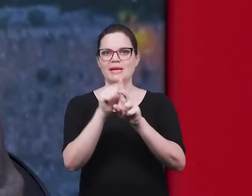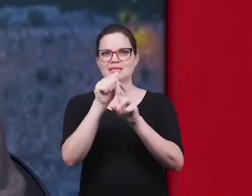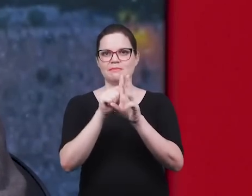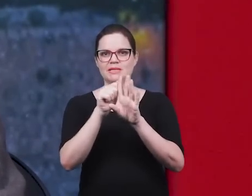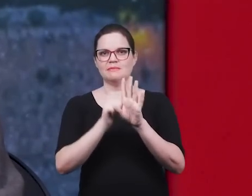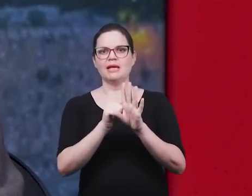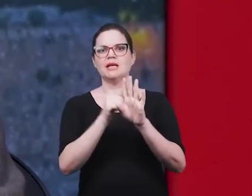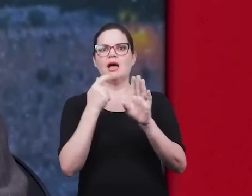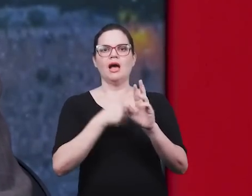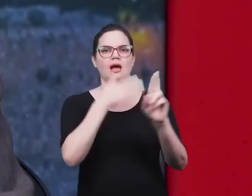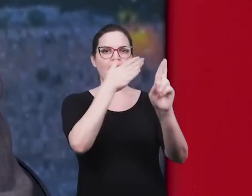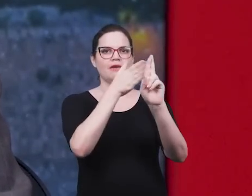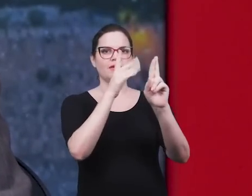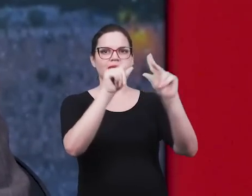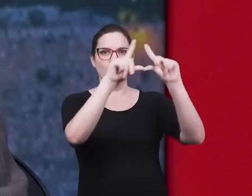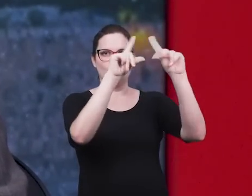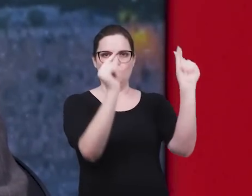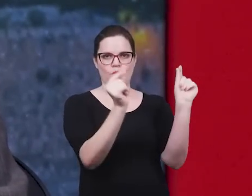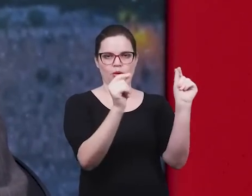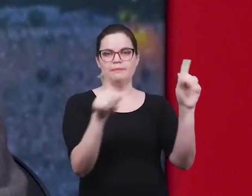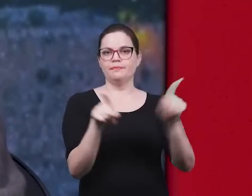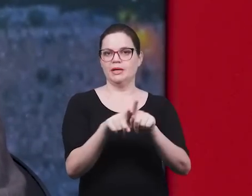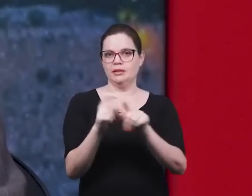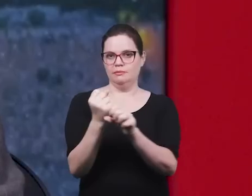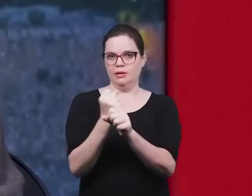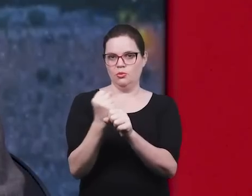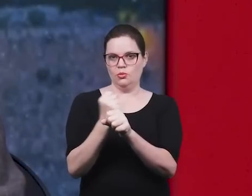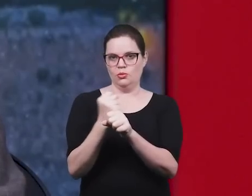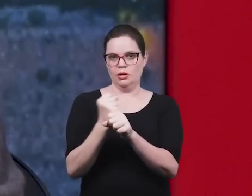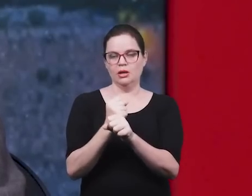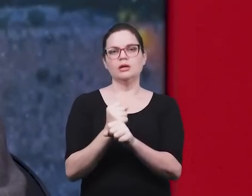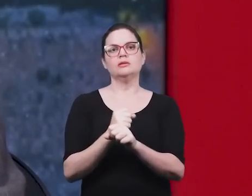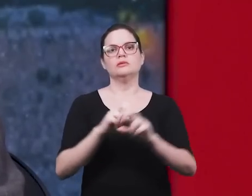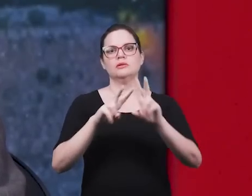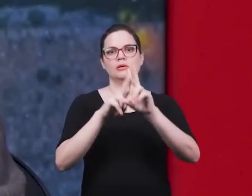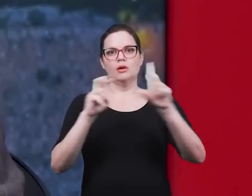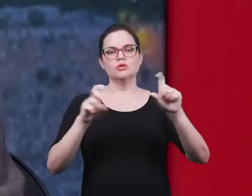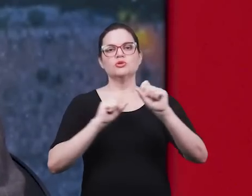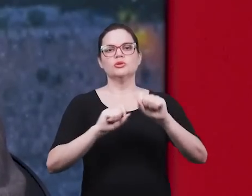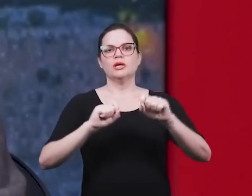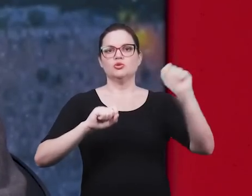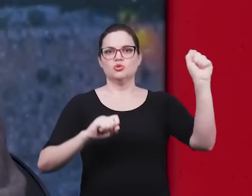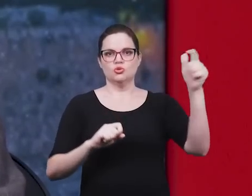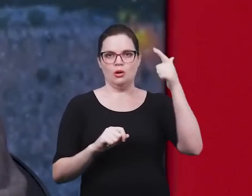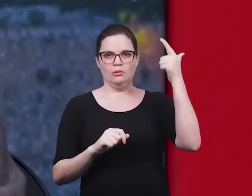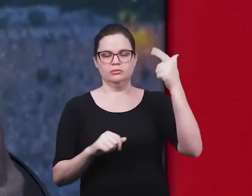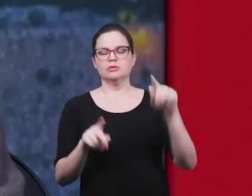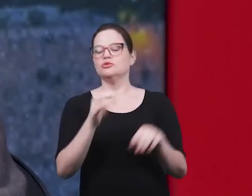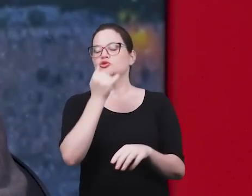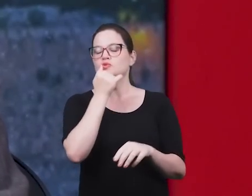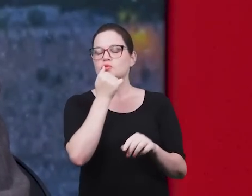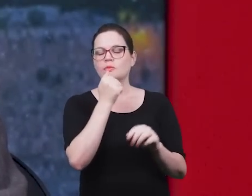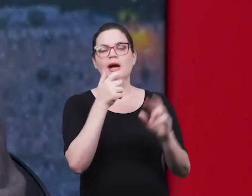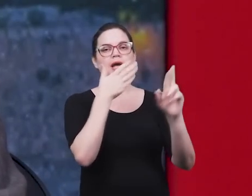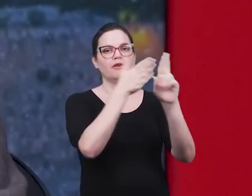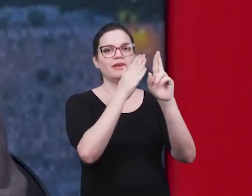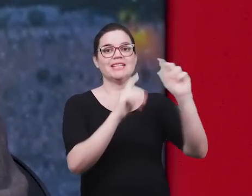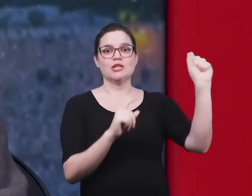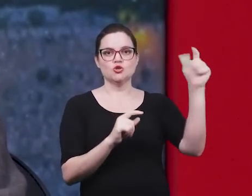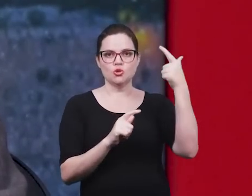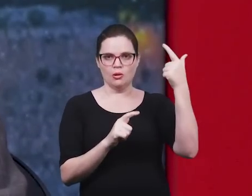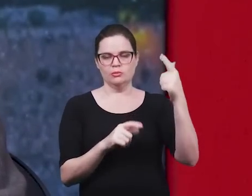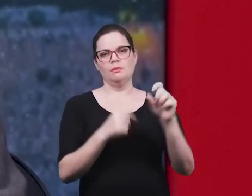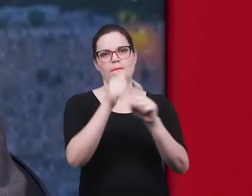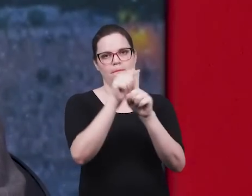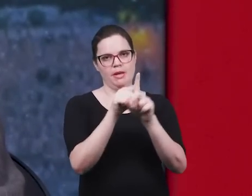calendário gregoriano. E os anos também são solares, ou seja, é o tempo de 365 dias, que é o tempo que